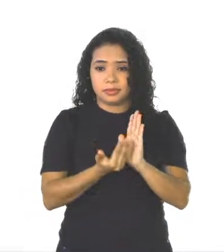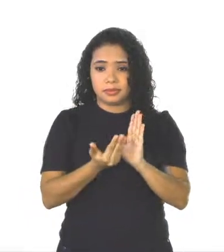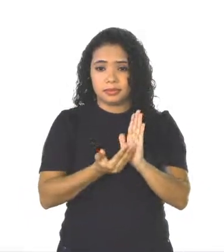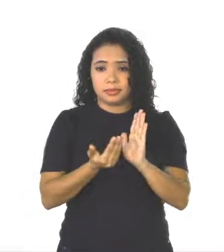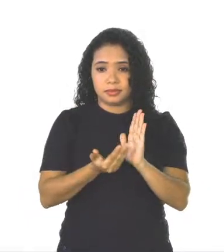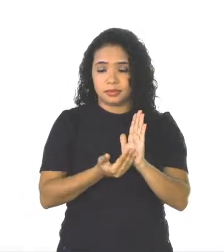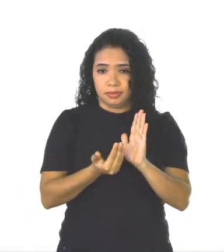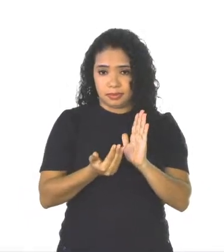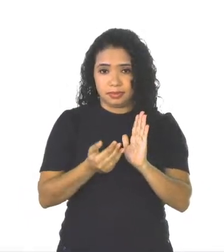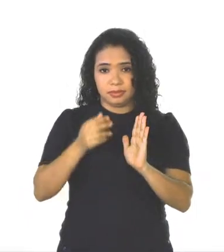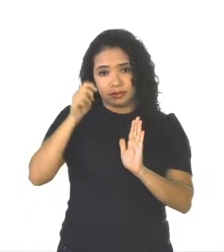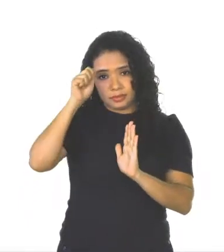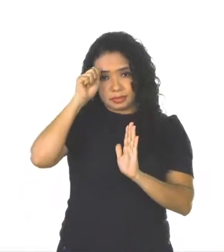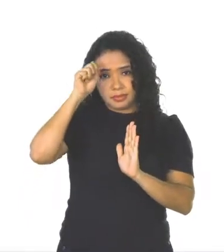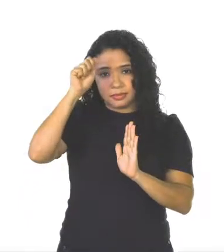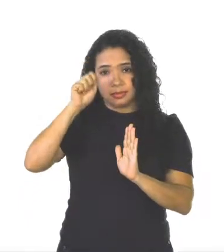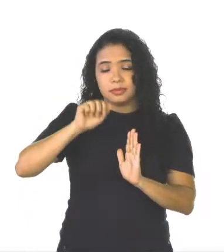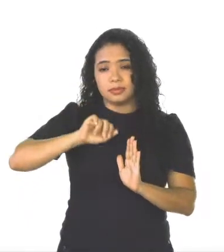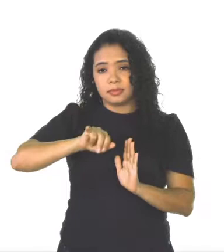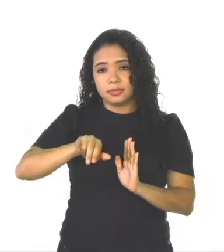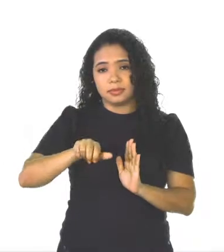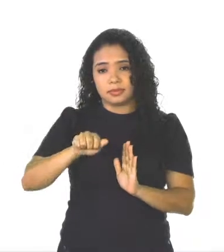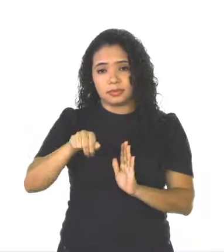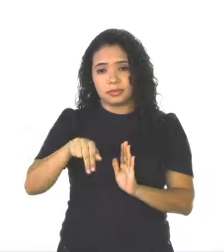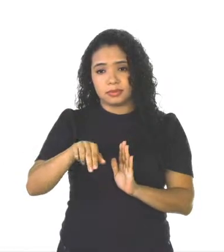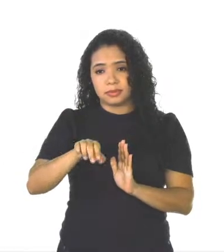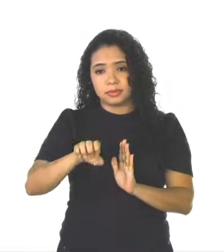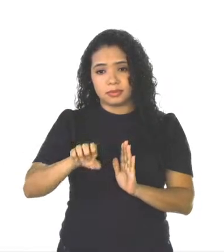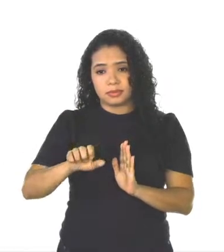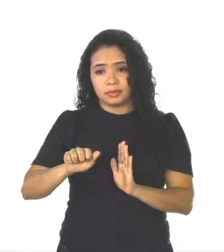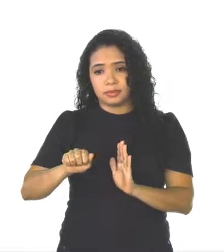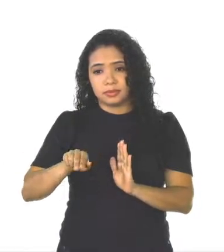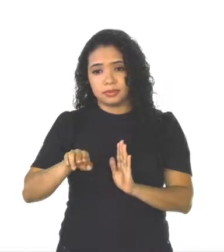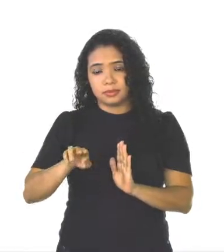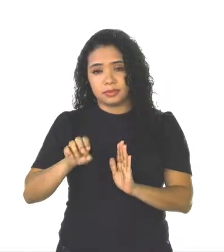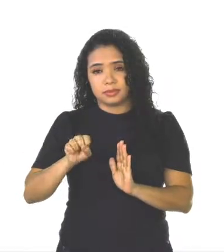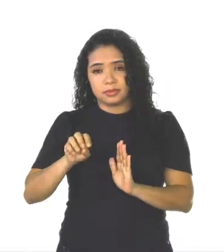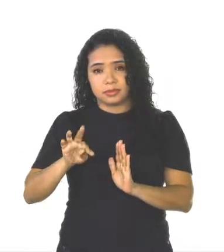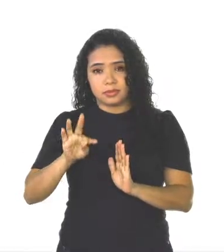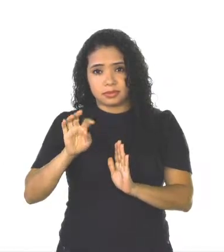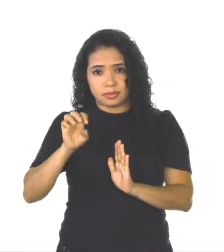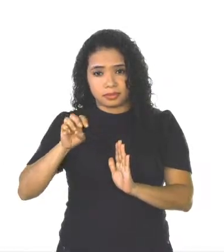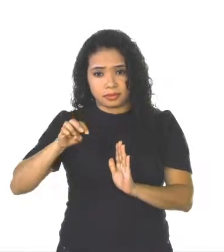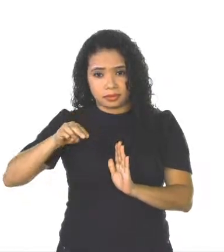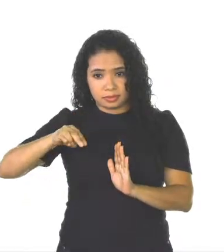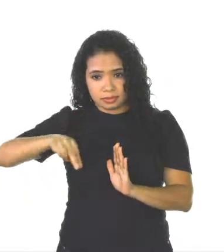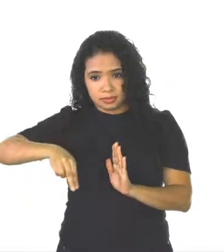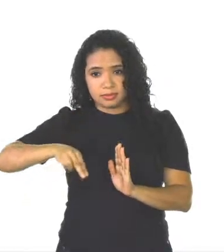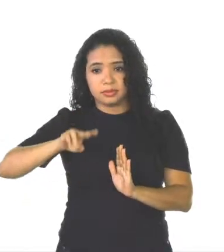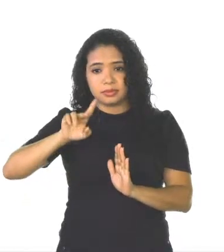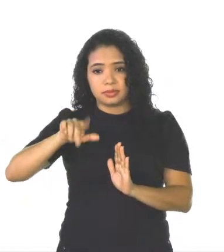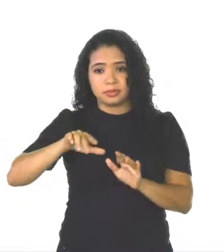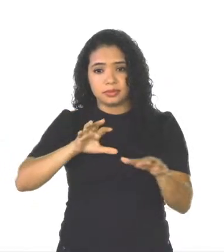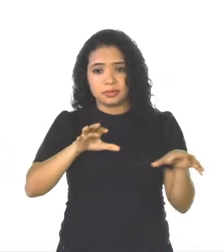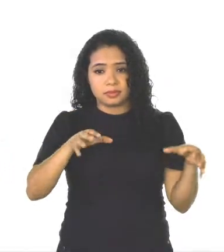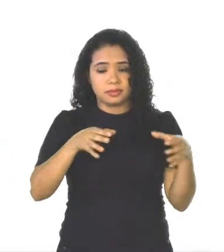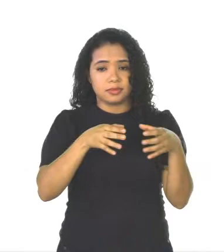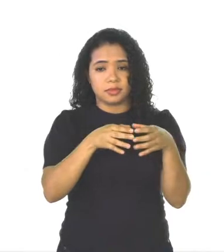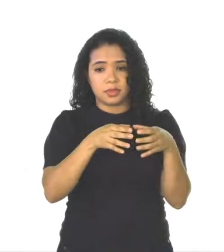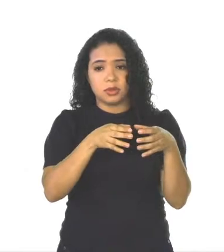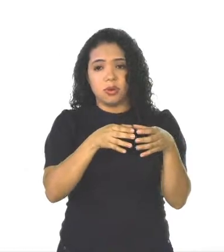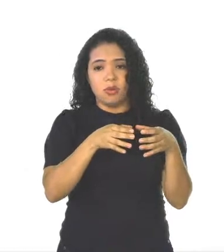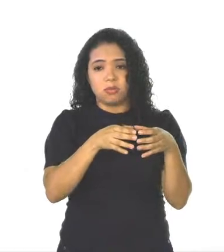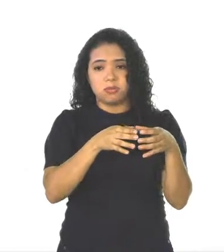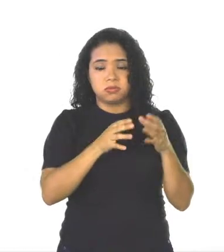escritora britânica Jane Austen, que tem como pano de fundo a burguesia inglesa do início do século